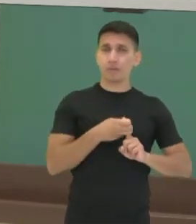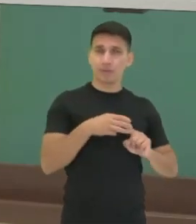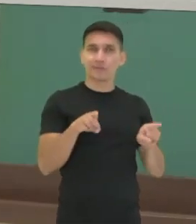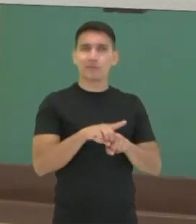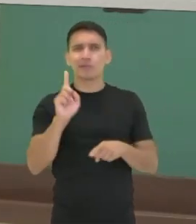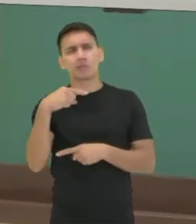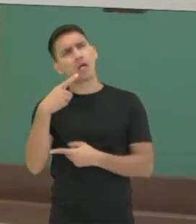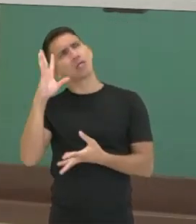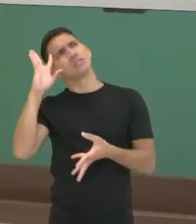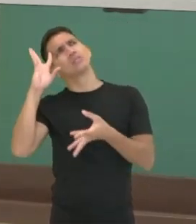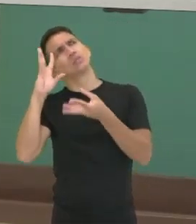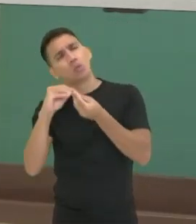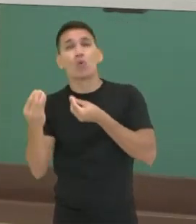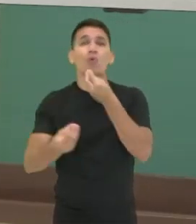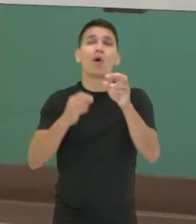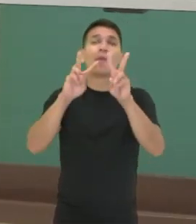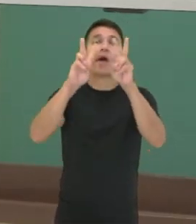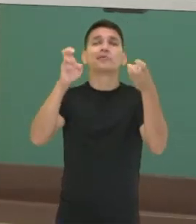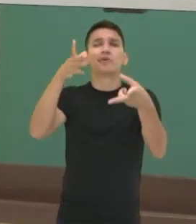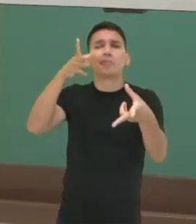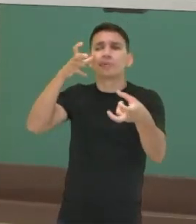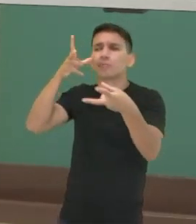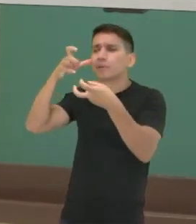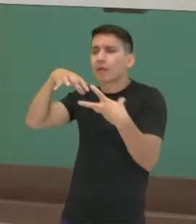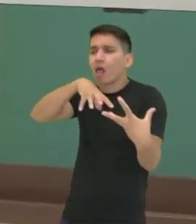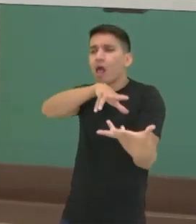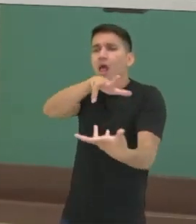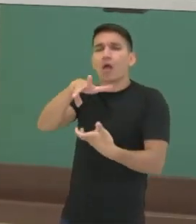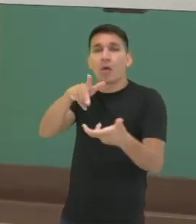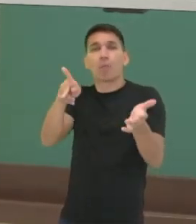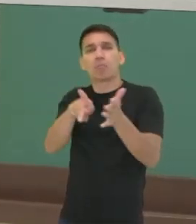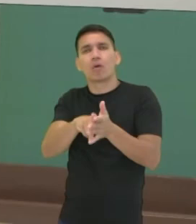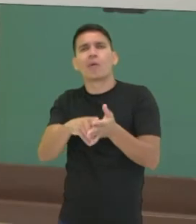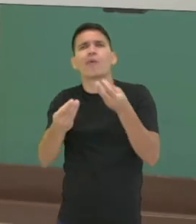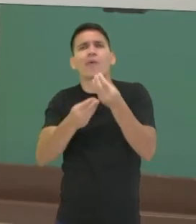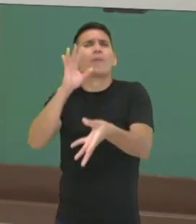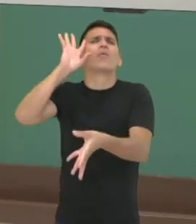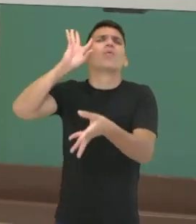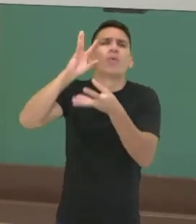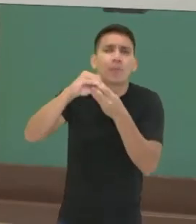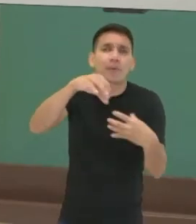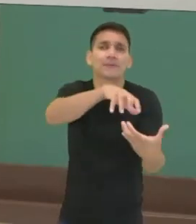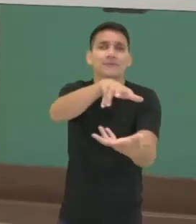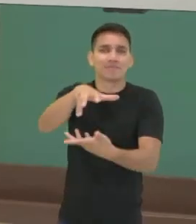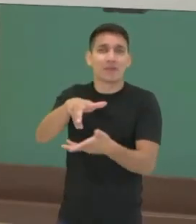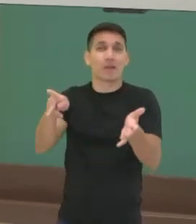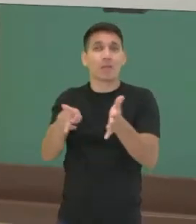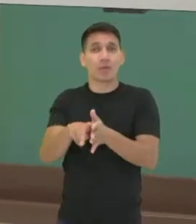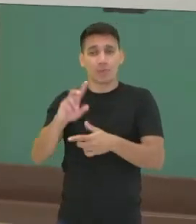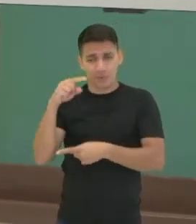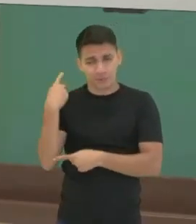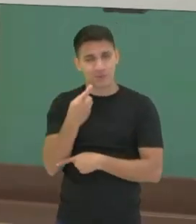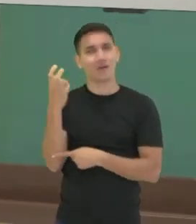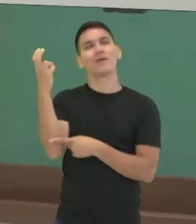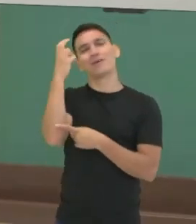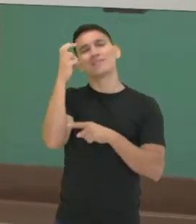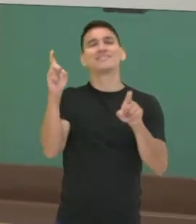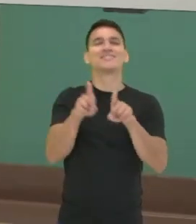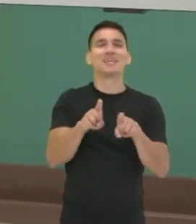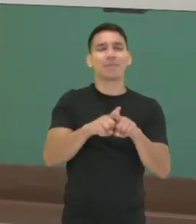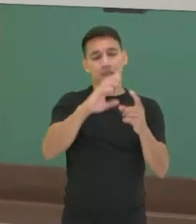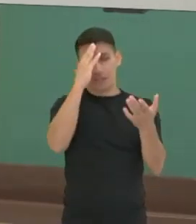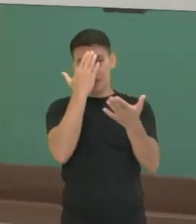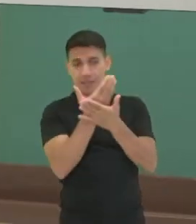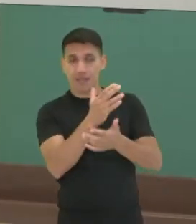seja, a visão que temos do mundo, a lente pela qual vemos o mundo, está baseada em nossa cultura e nas nossas